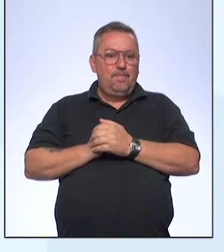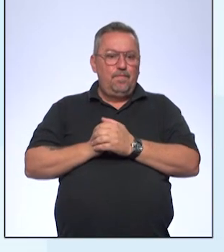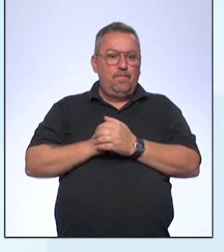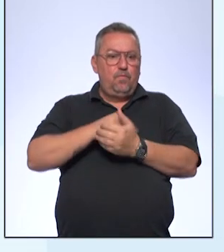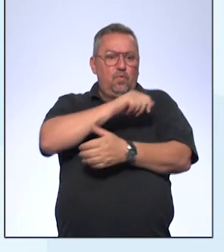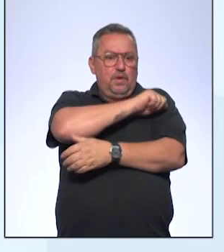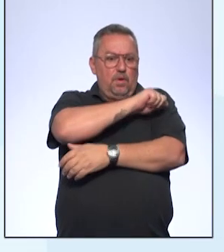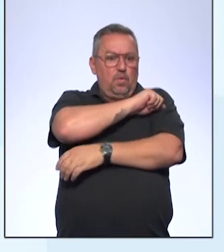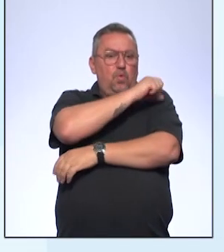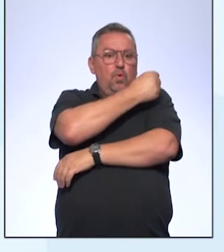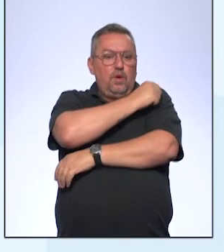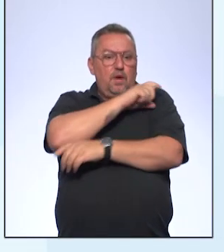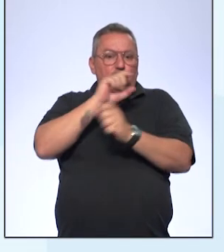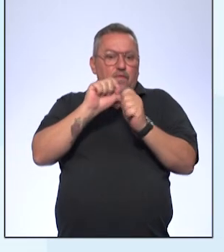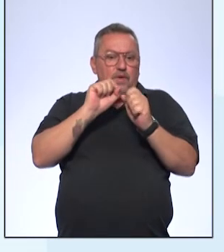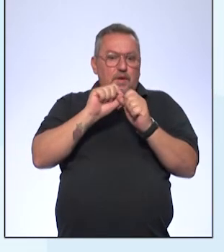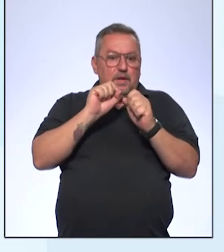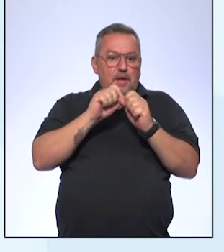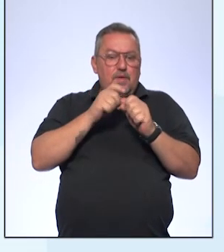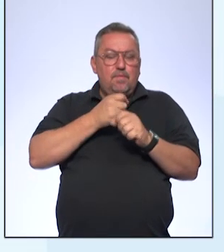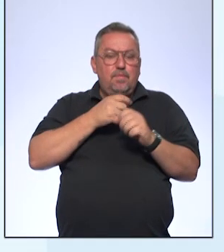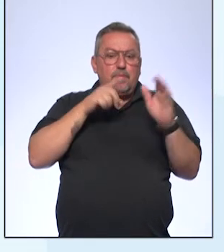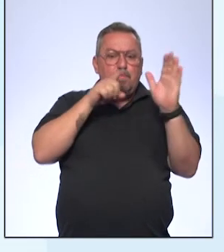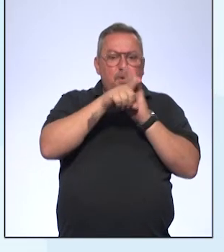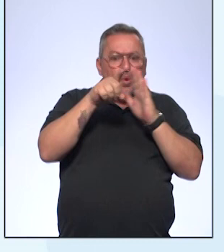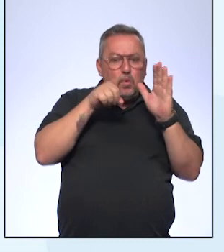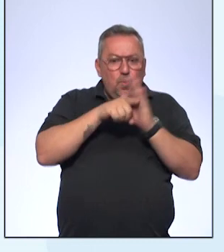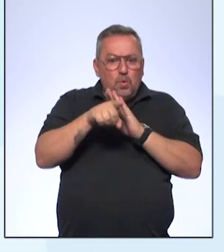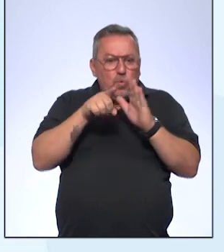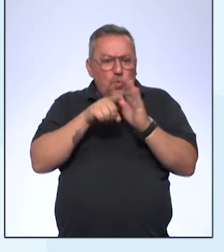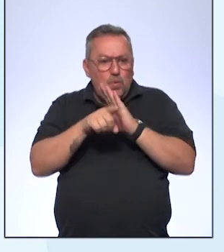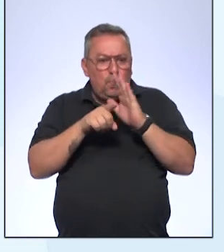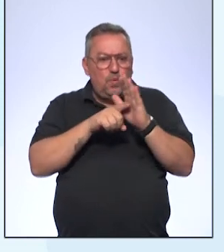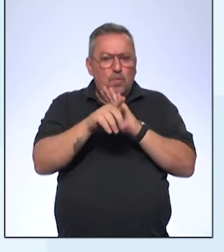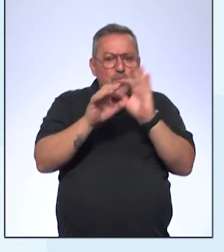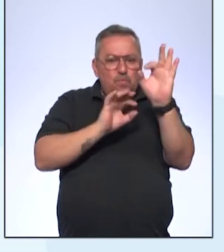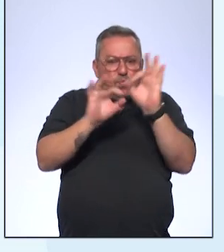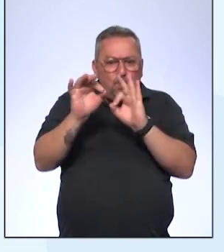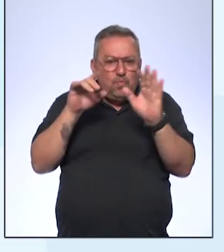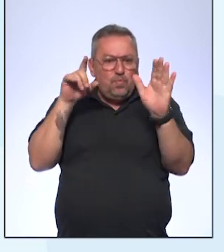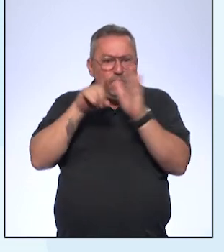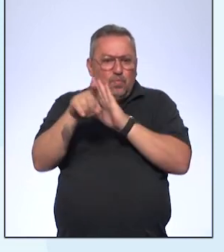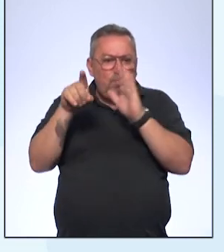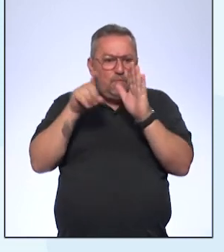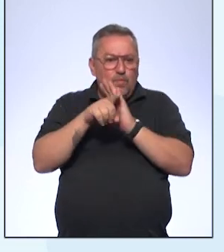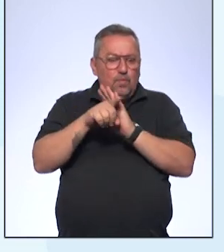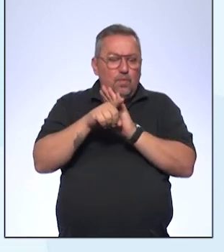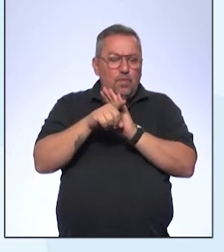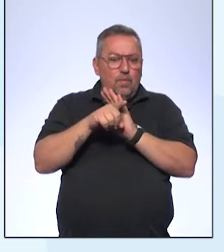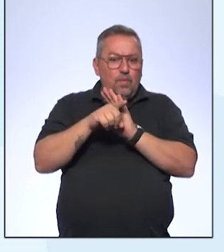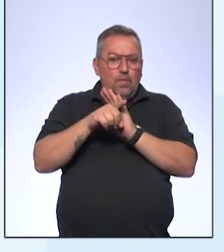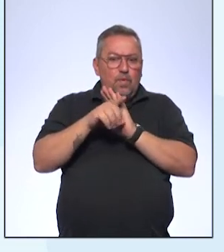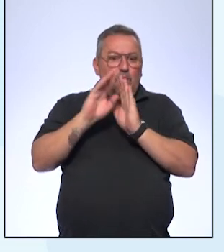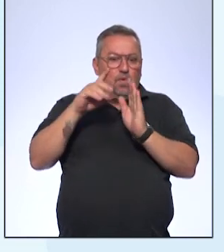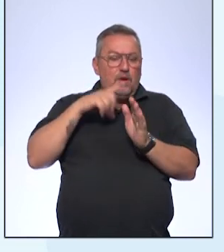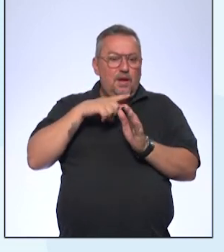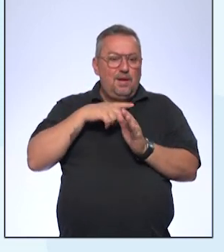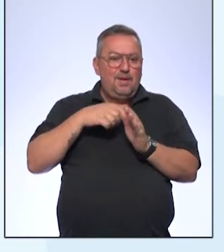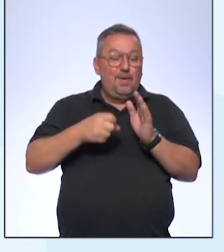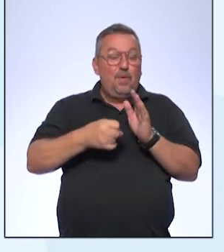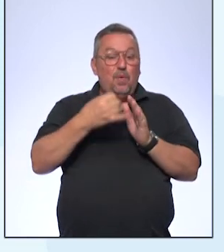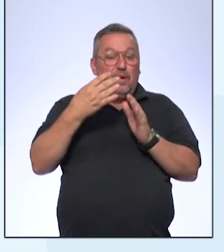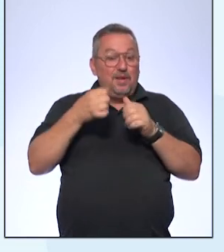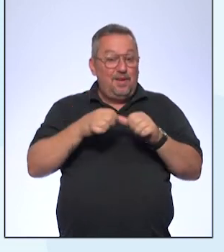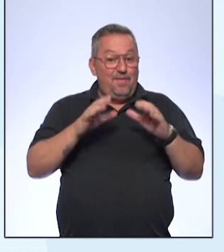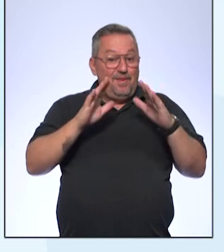Os alunos do oitavo ano fizeram uma enquete lá, perguntaram, então foram lá, perguntaram, como estamos nessa quarentena, né,